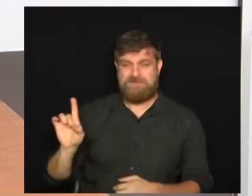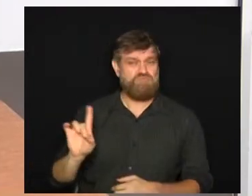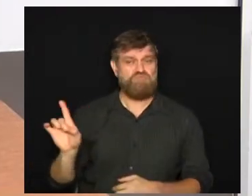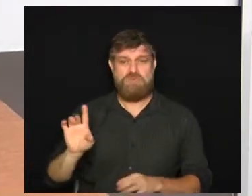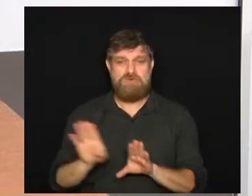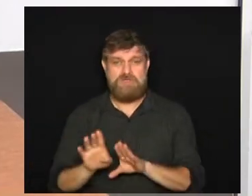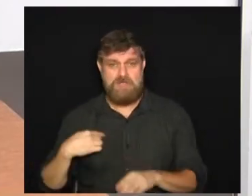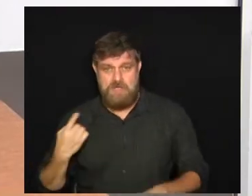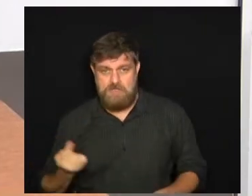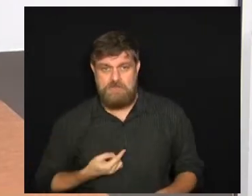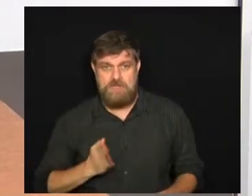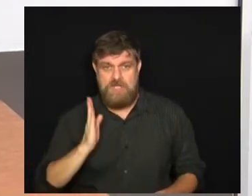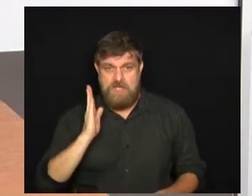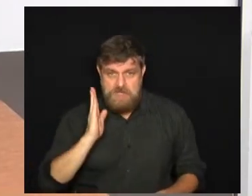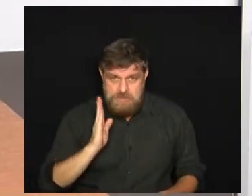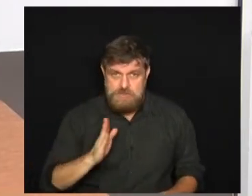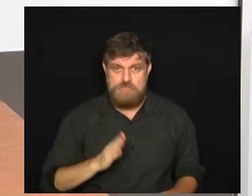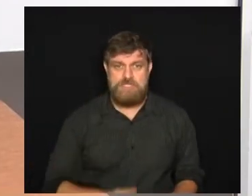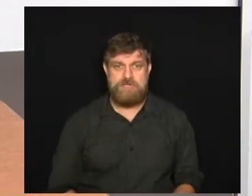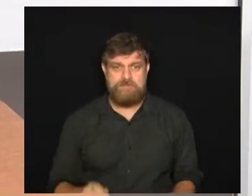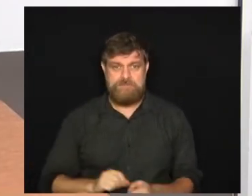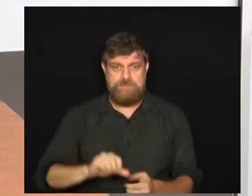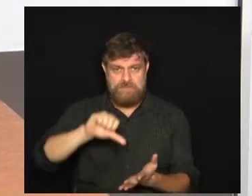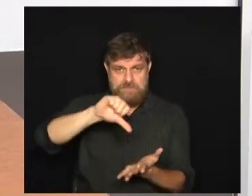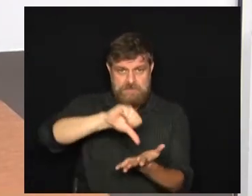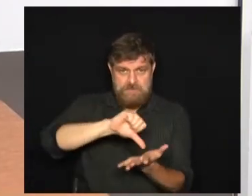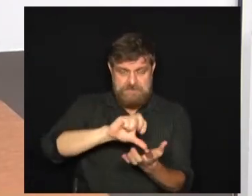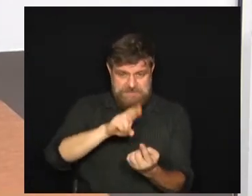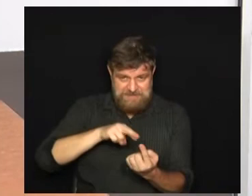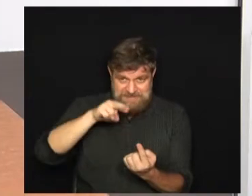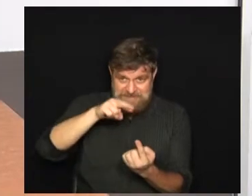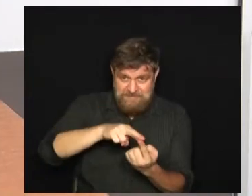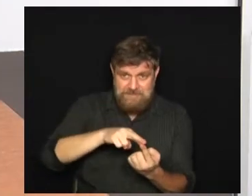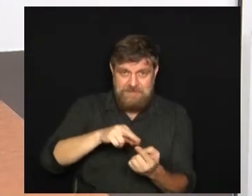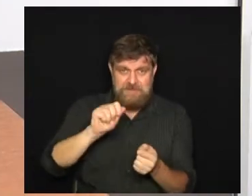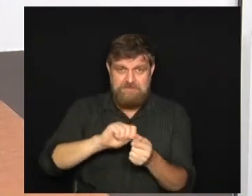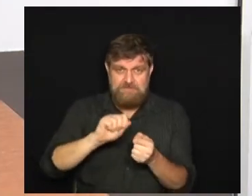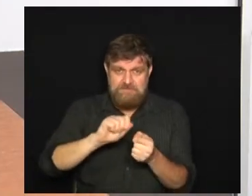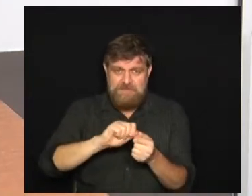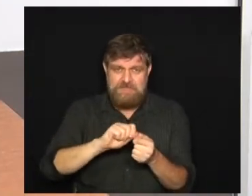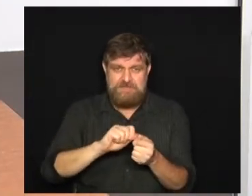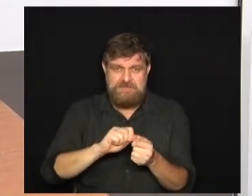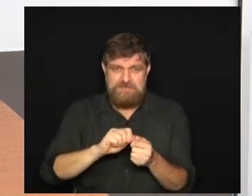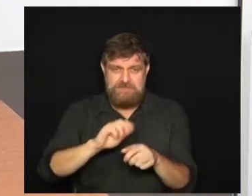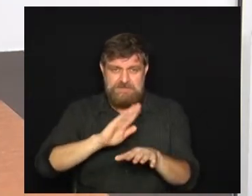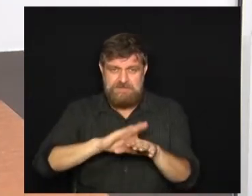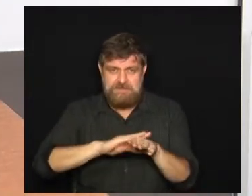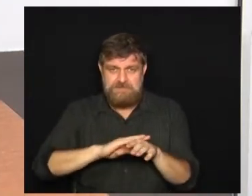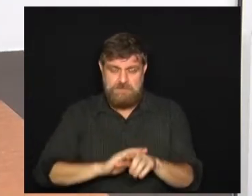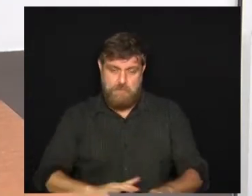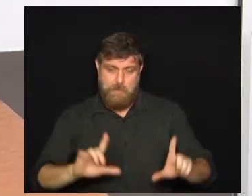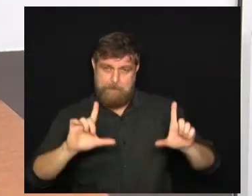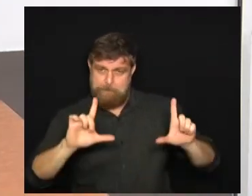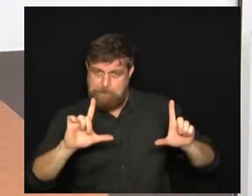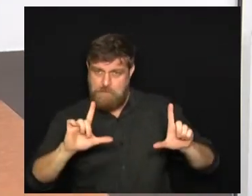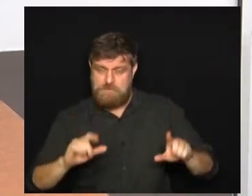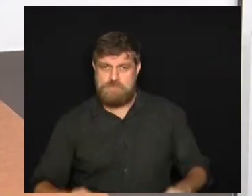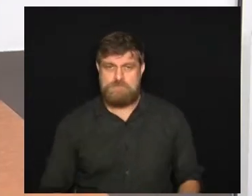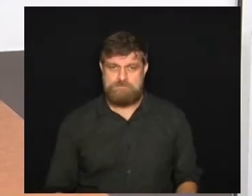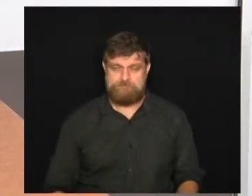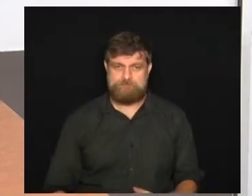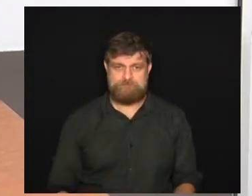até... o centro de referência nosso, o CRPD, fez um post lá, respondeu a um